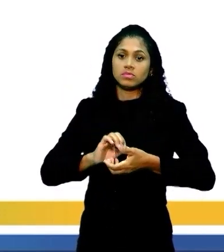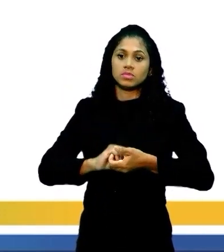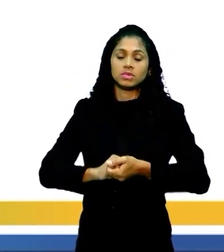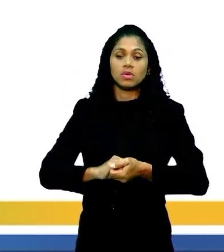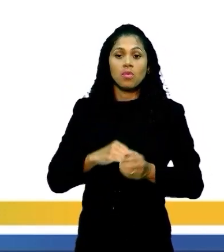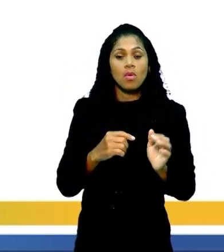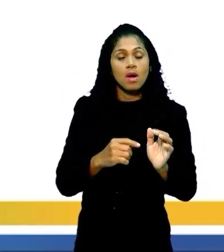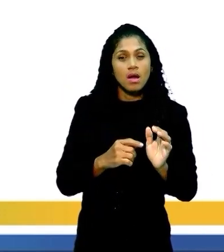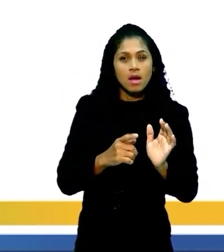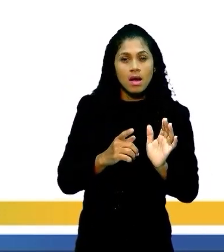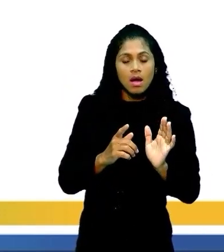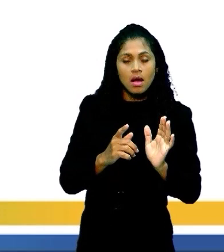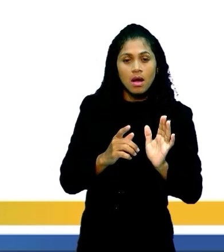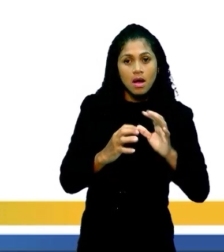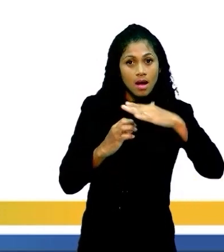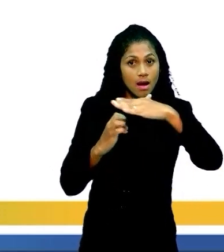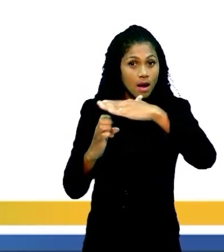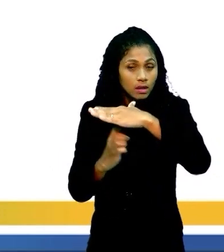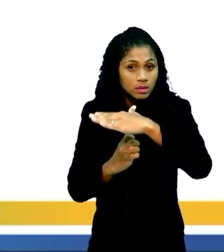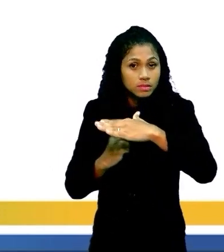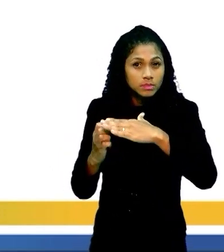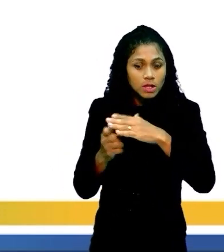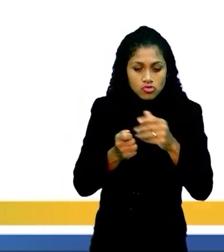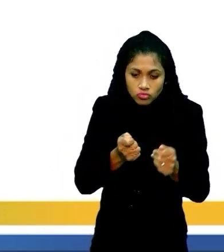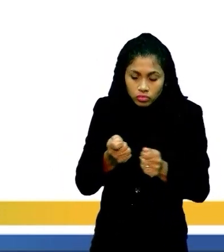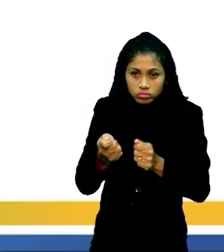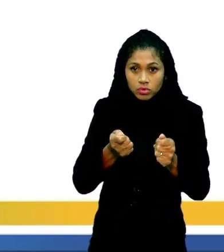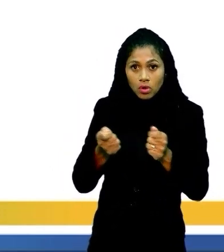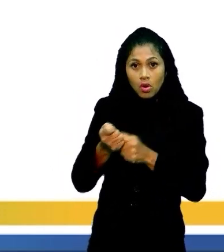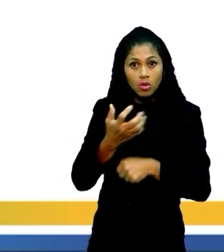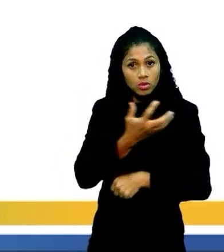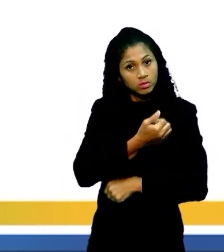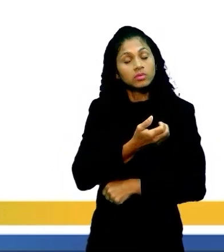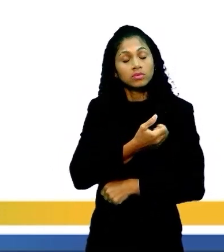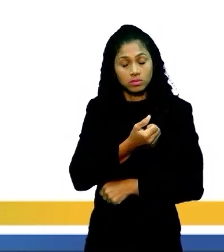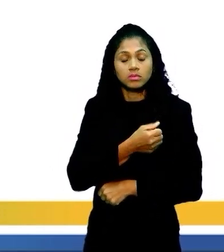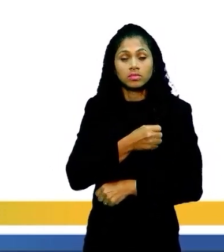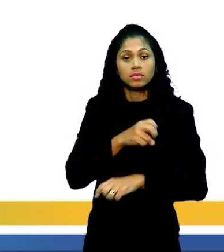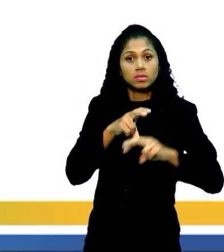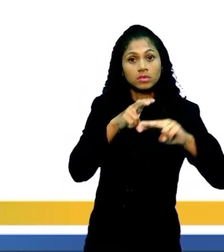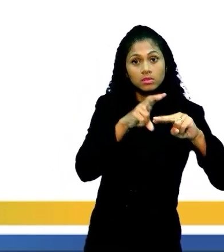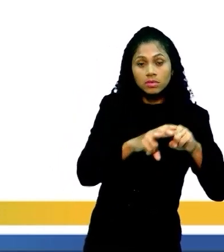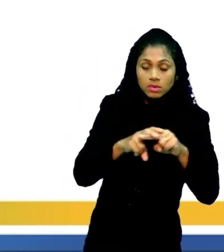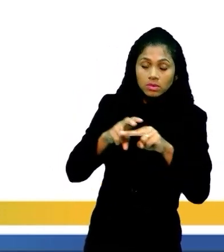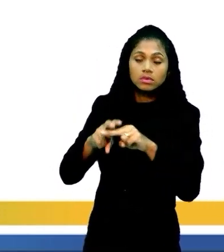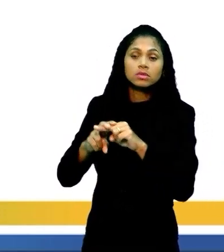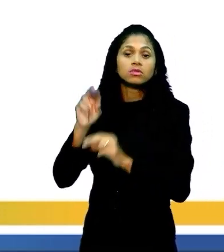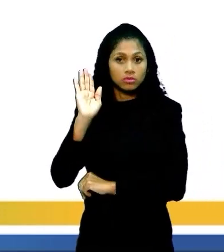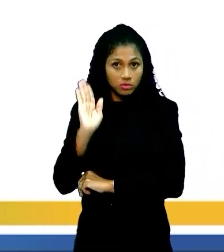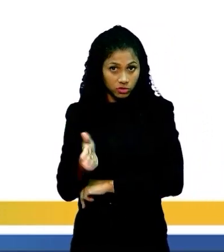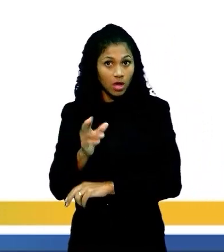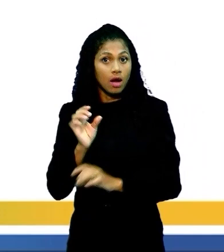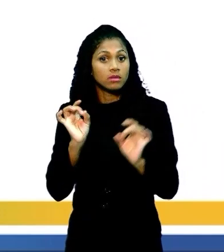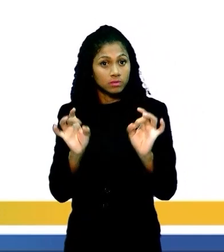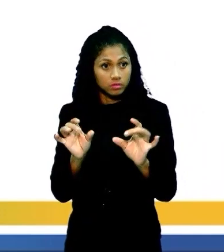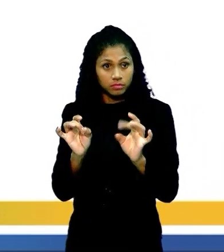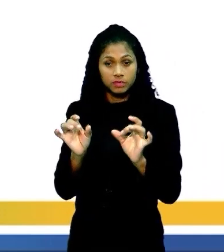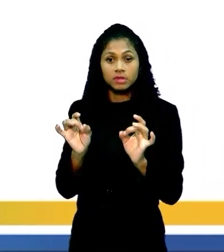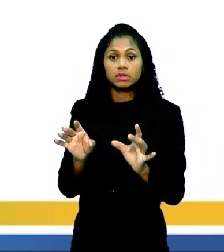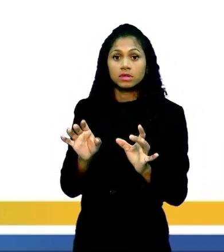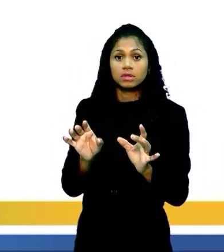vendidos e compara o número, com o número total de assentos do ônibus